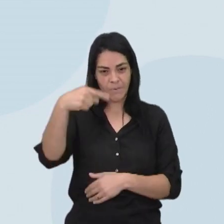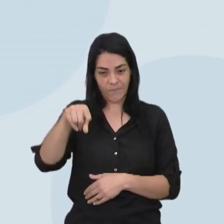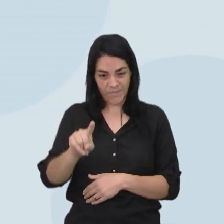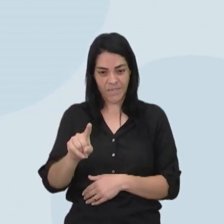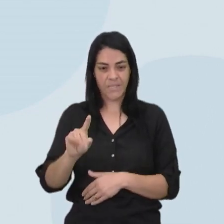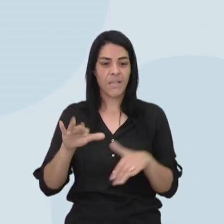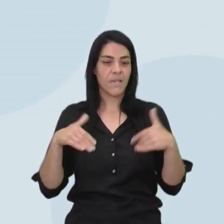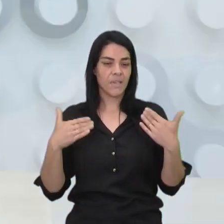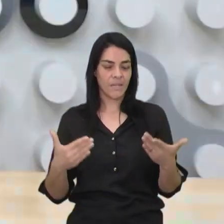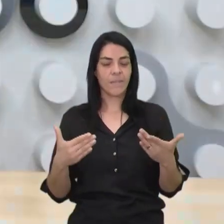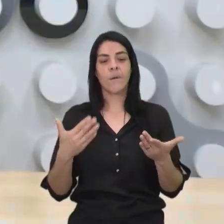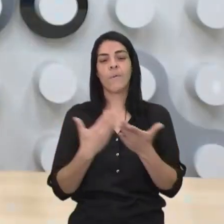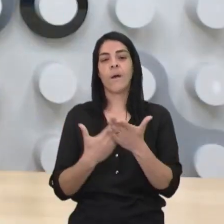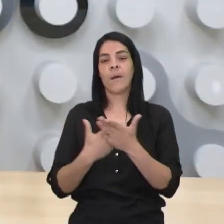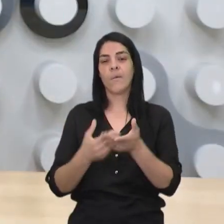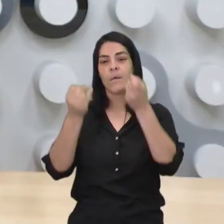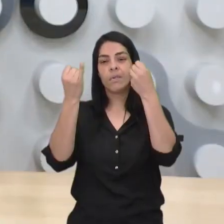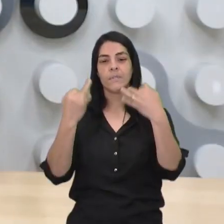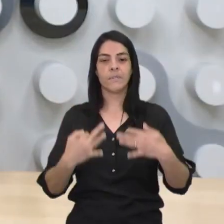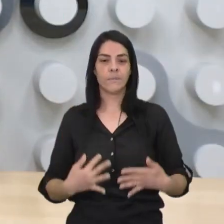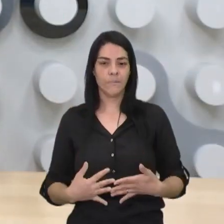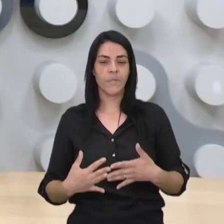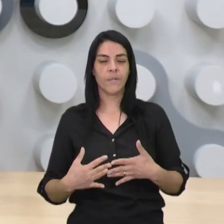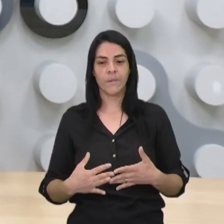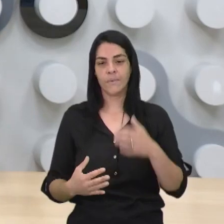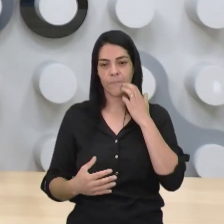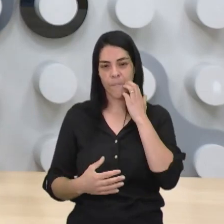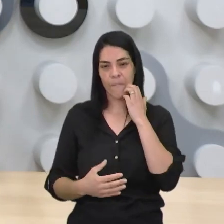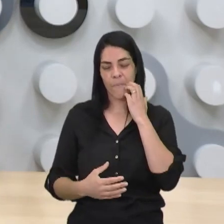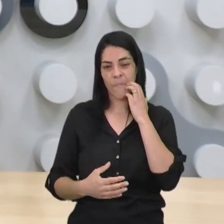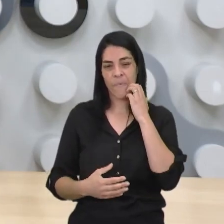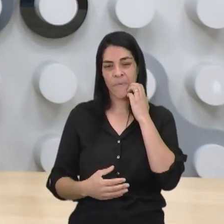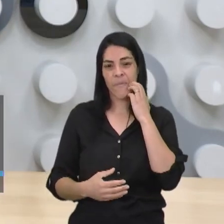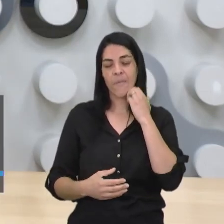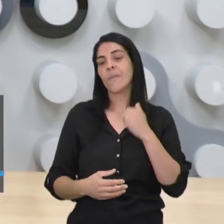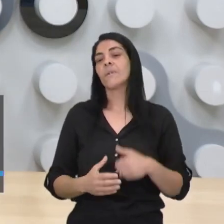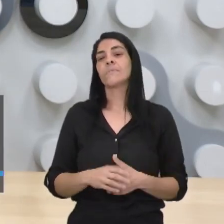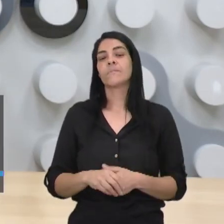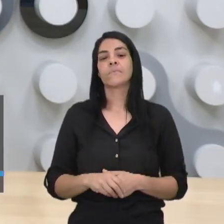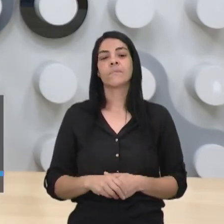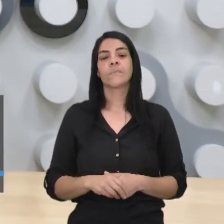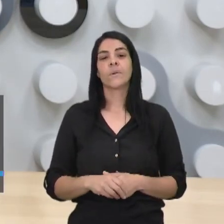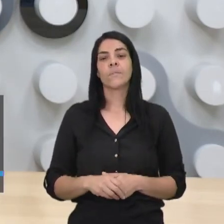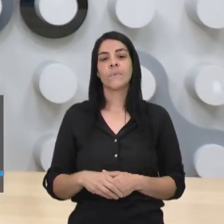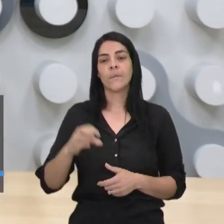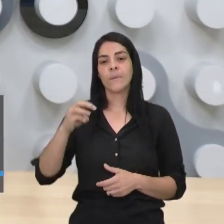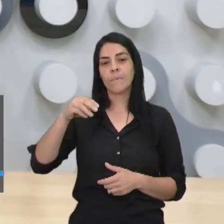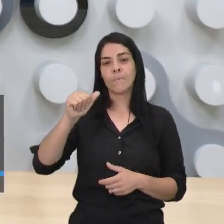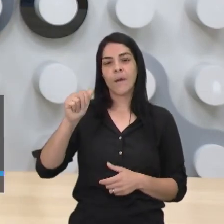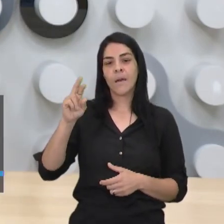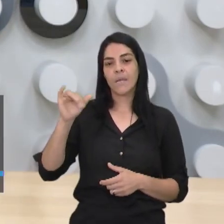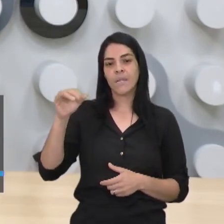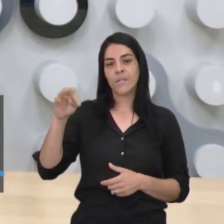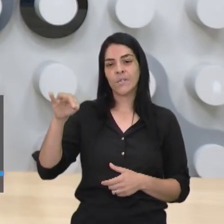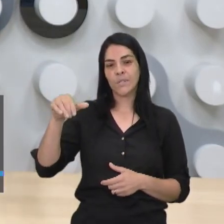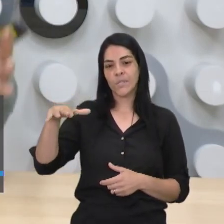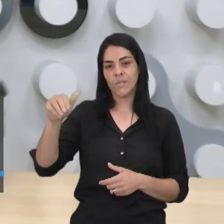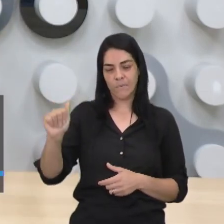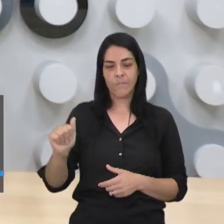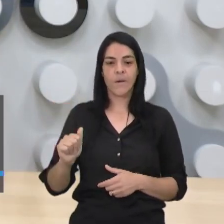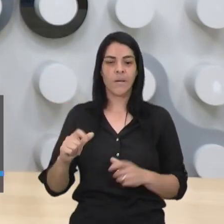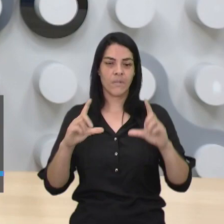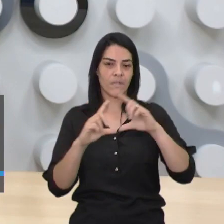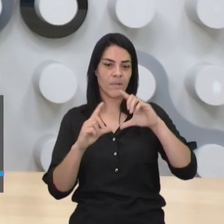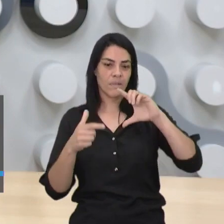Então, essa aula aí eu falei justamente sobre correntes marítimas, vocês lembram? Olha que interessante. Falei para vocês aí do Triângulo